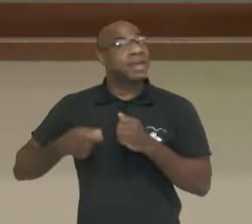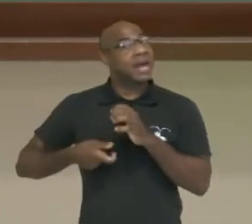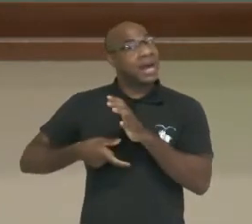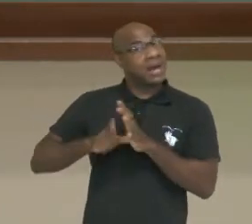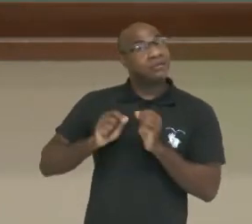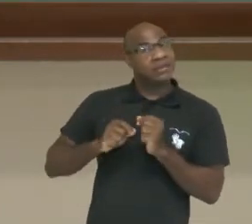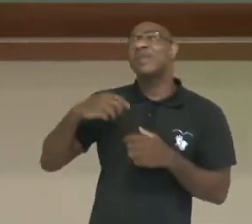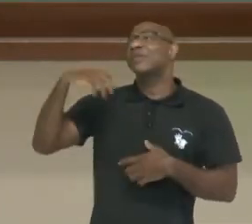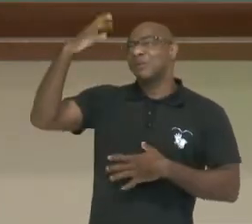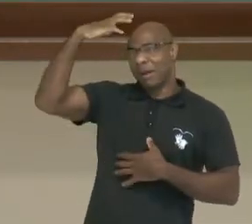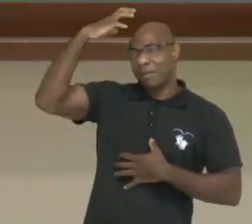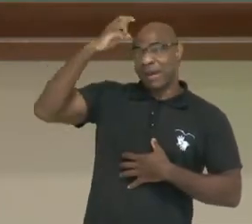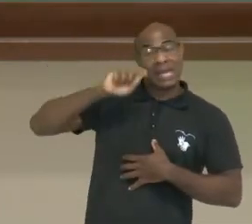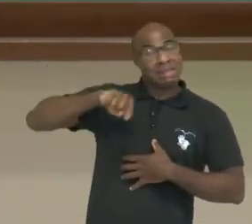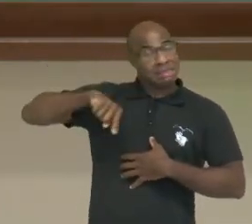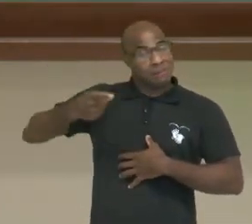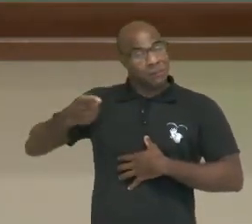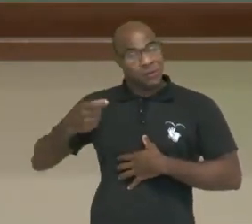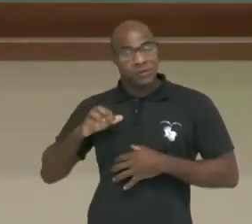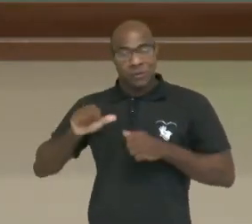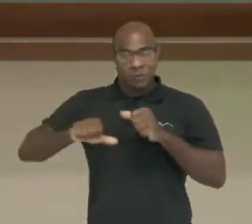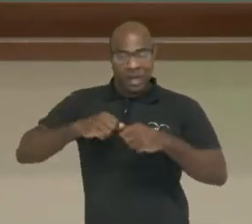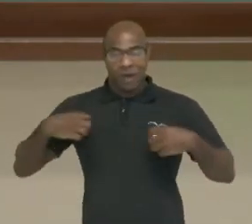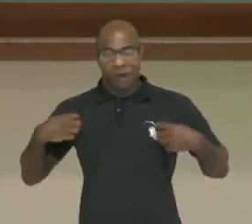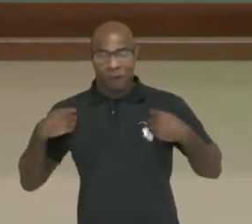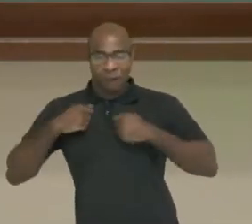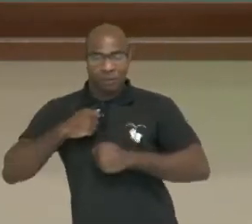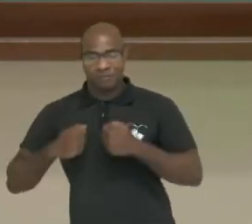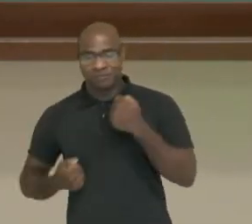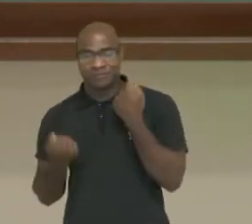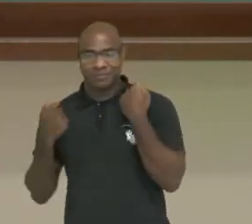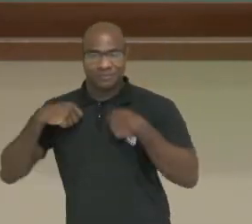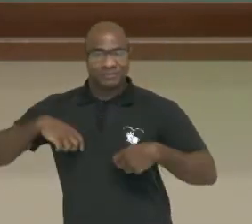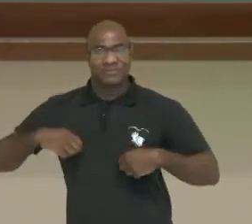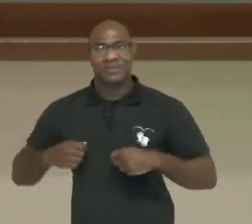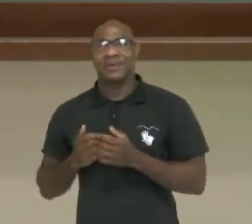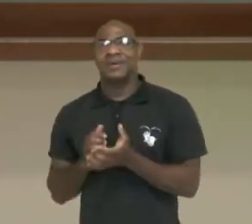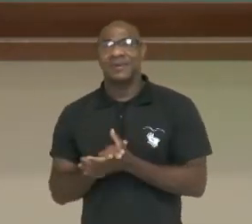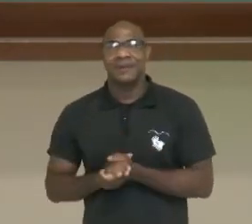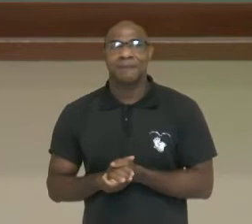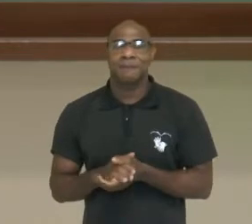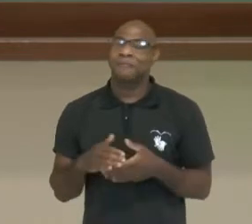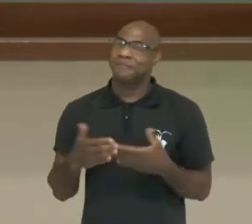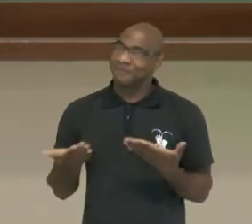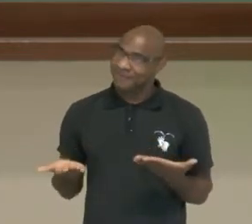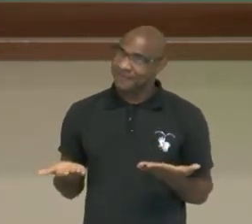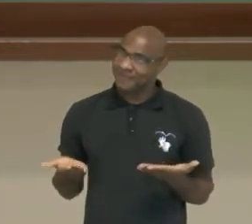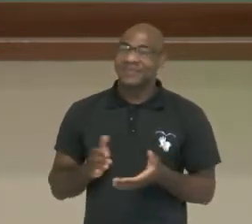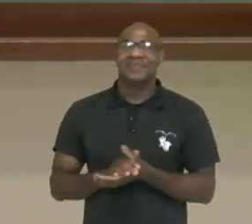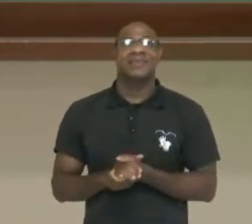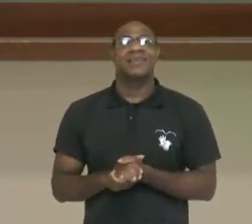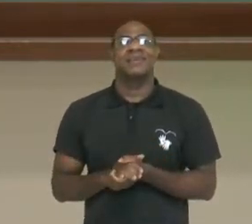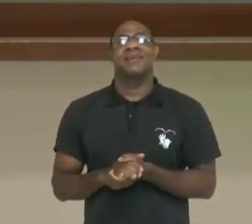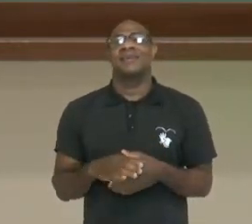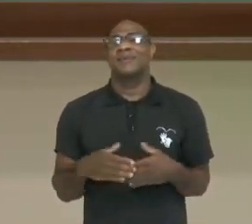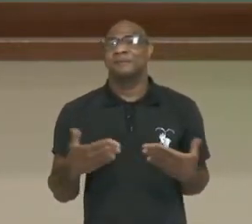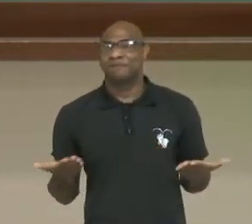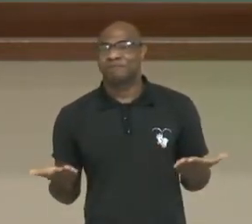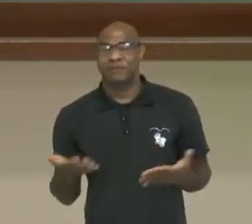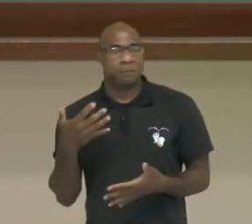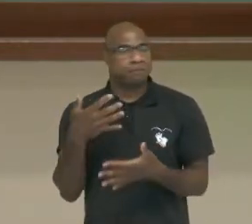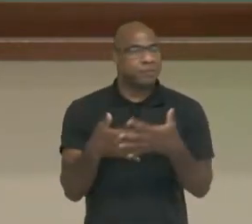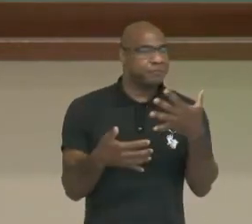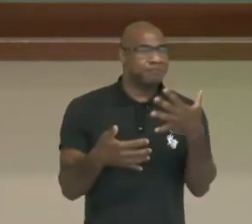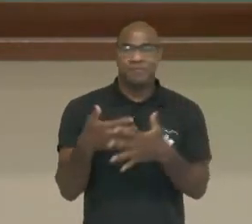colocar a roupa. Você até pode entrar de roupa no banheiro e tomar um banho lá de roupa, né? Não vai estar muito certo essa coisa, não. Vai estar que nem eu, aqui perdidinho, aqui,